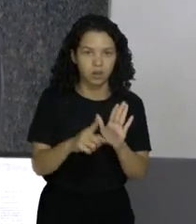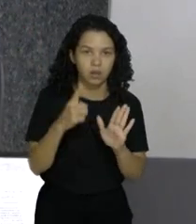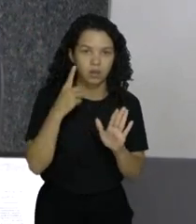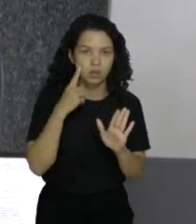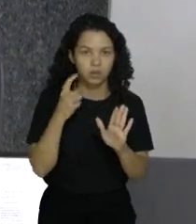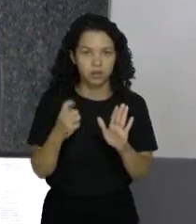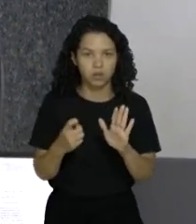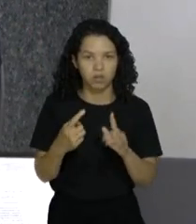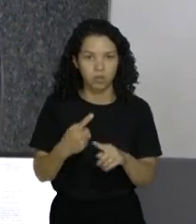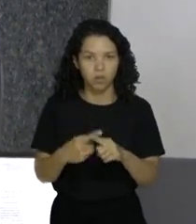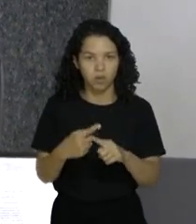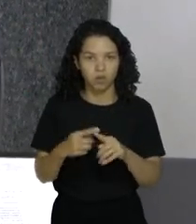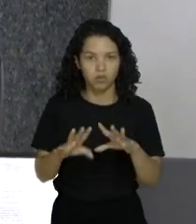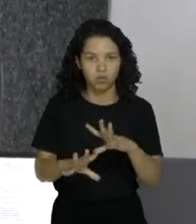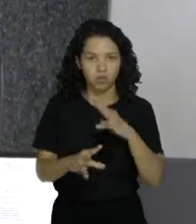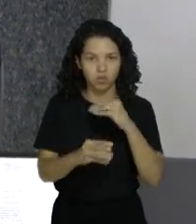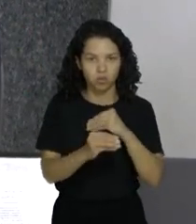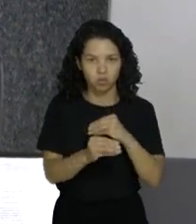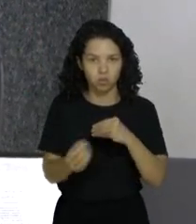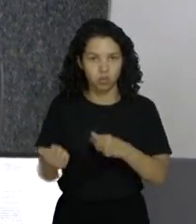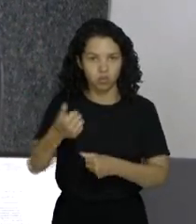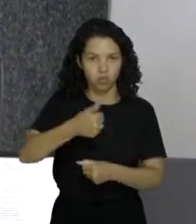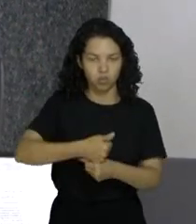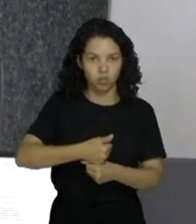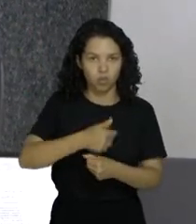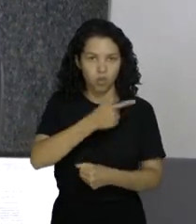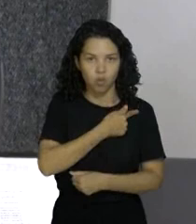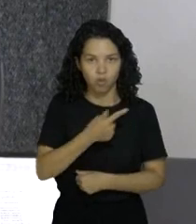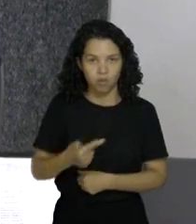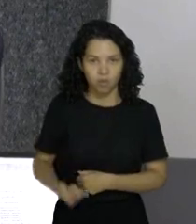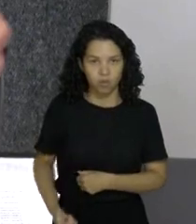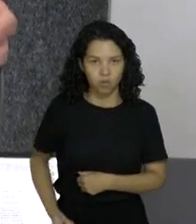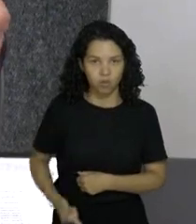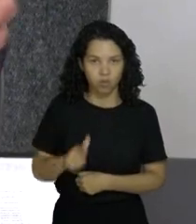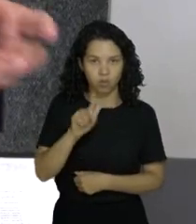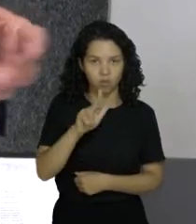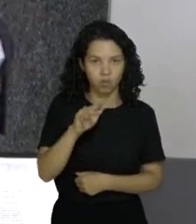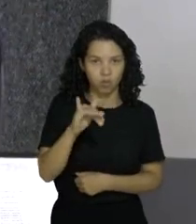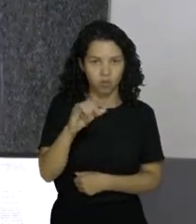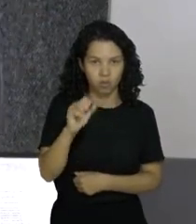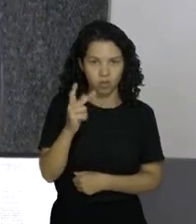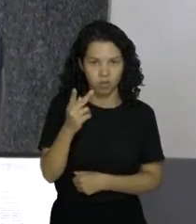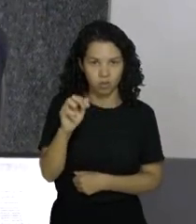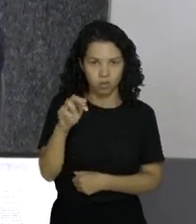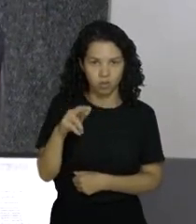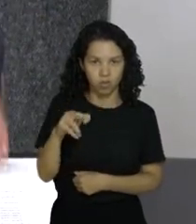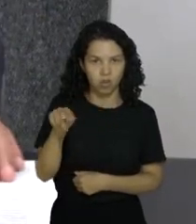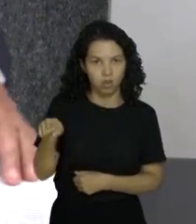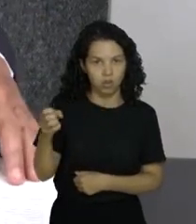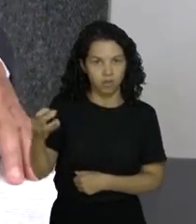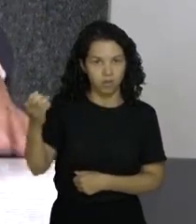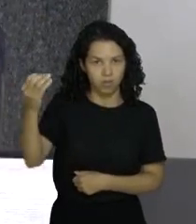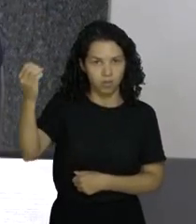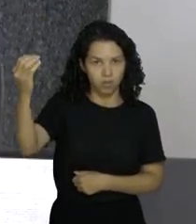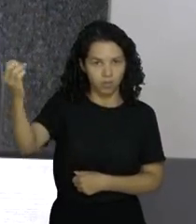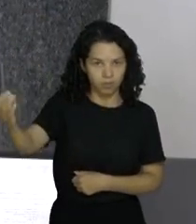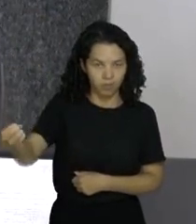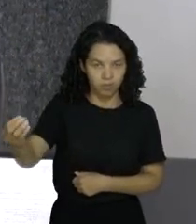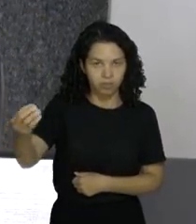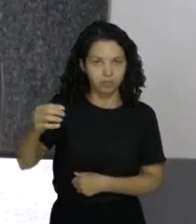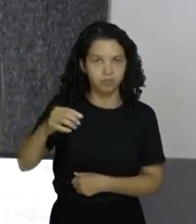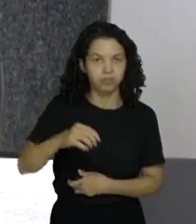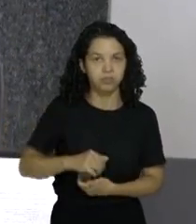eu substitui o Governador Luiz Henrique por 12 dias numa viagem que ele o vice-governador Eduardo Moreira